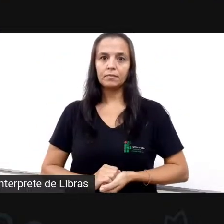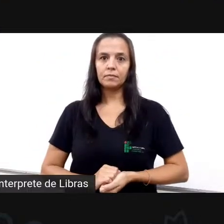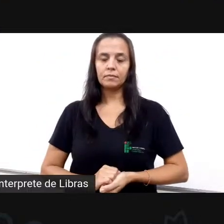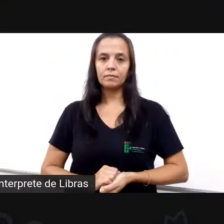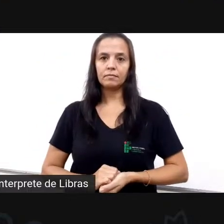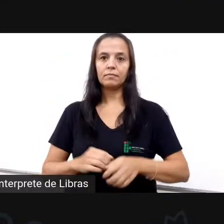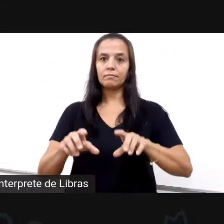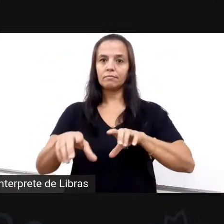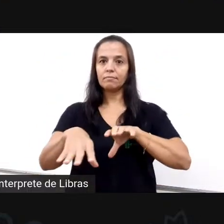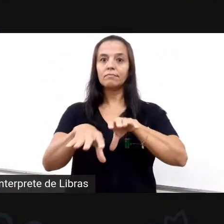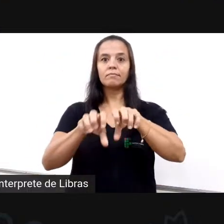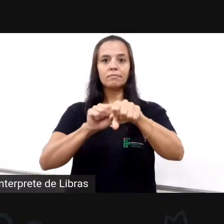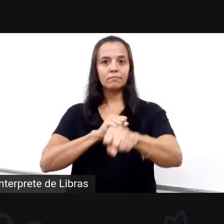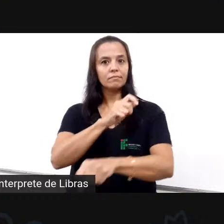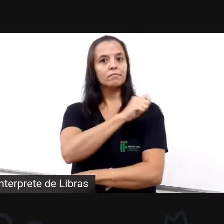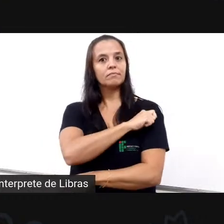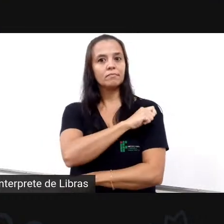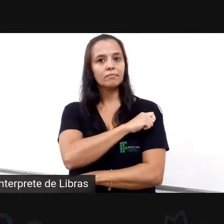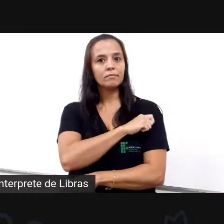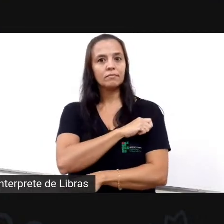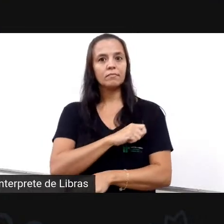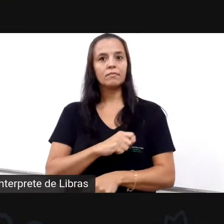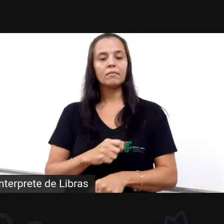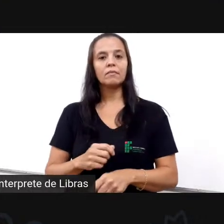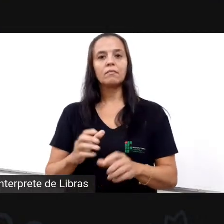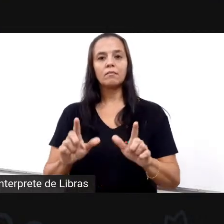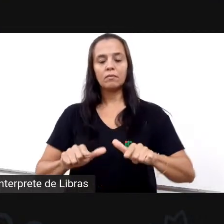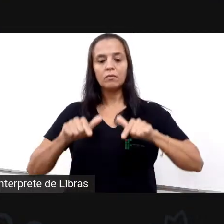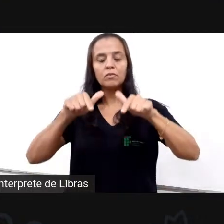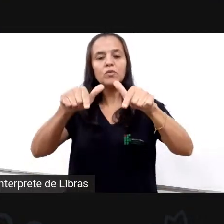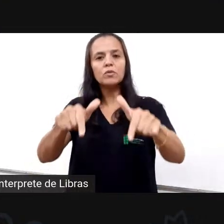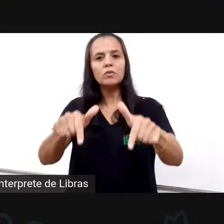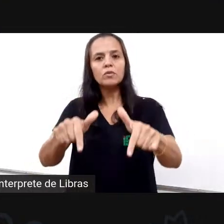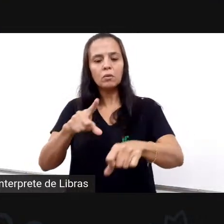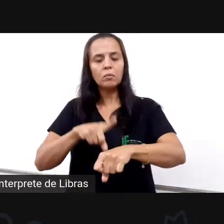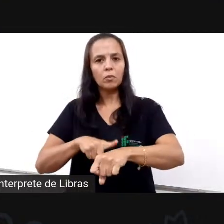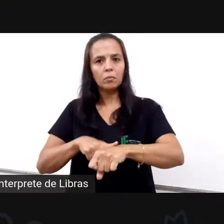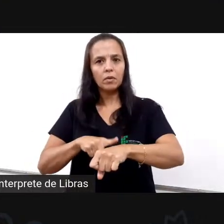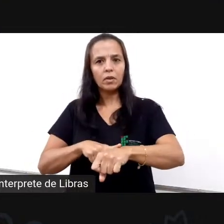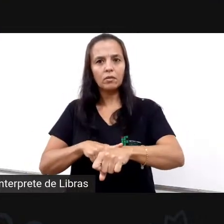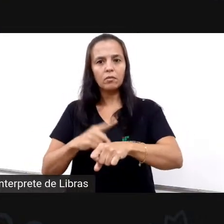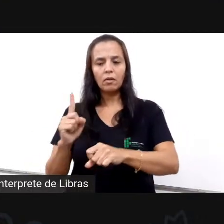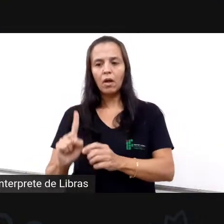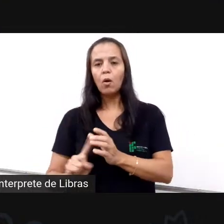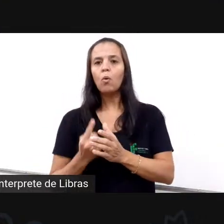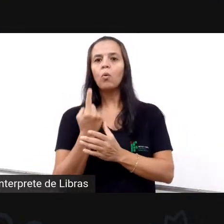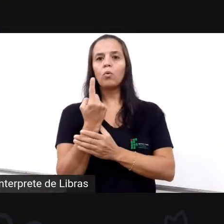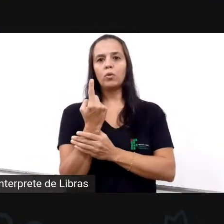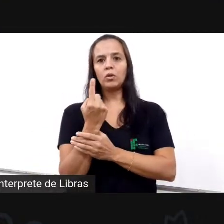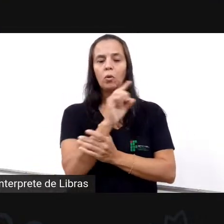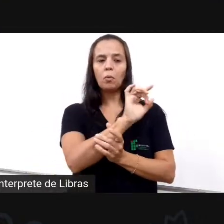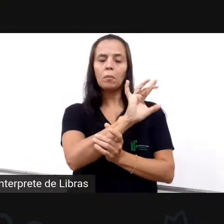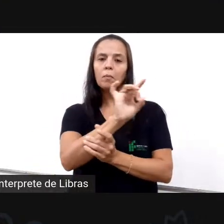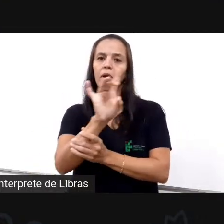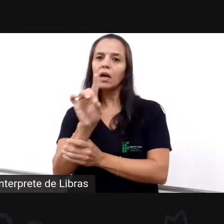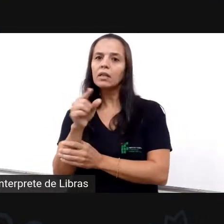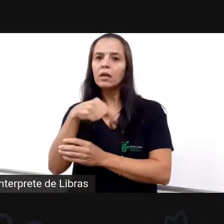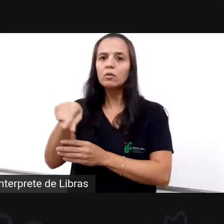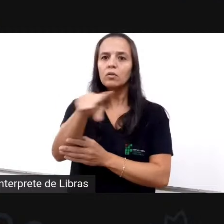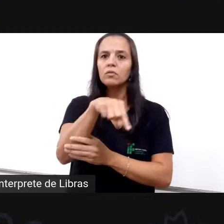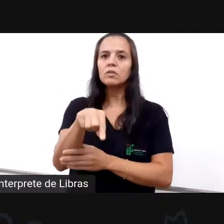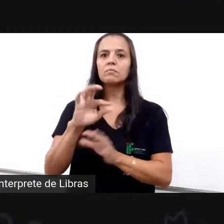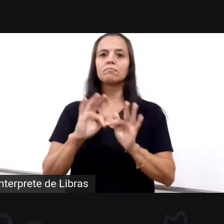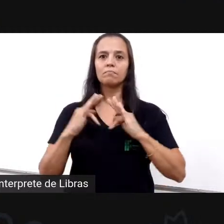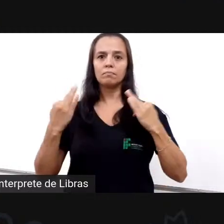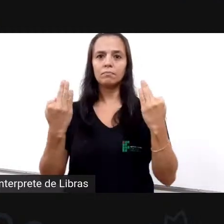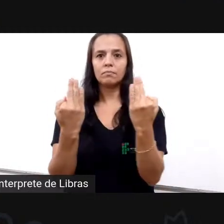formados, momento da titulação é um momento único para cada um de vocês e das suas famílias, a